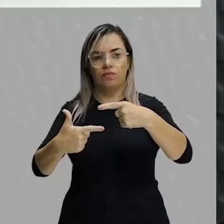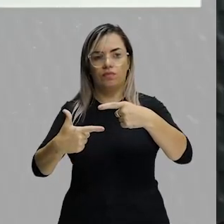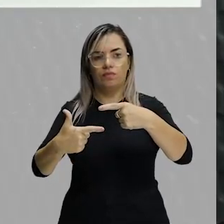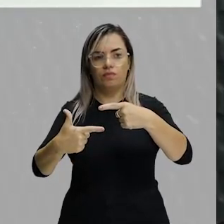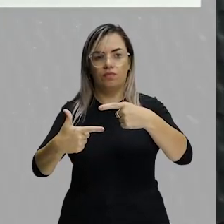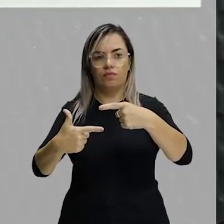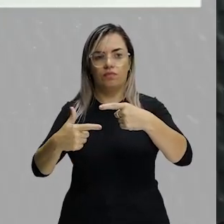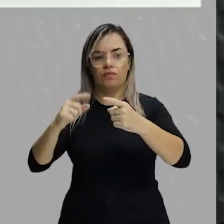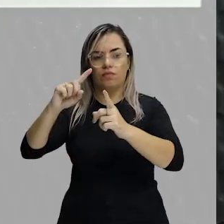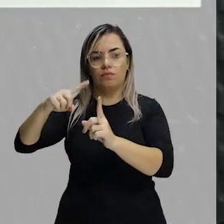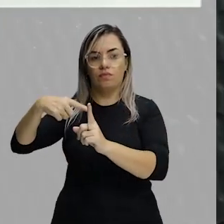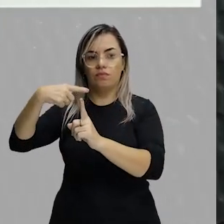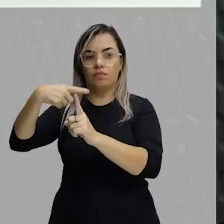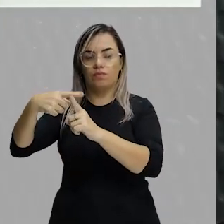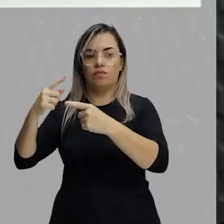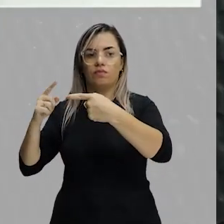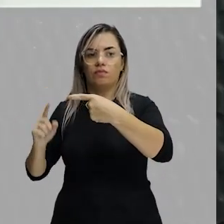Mais